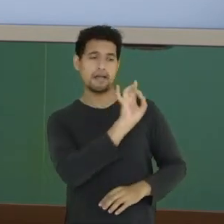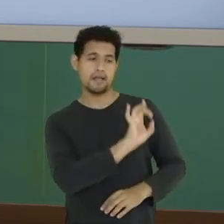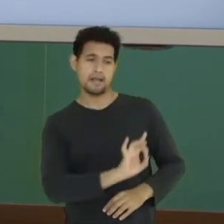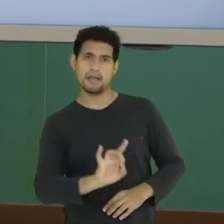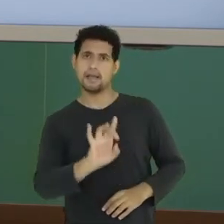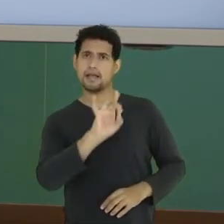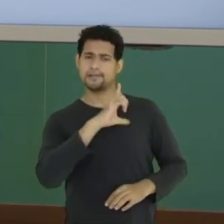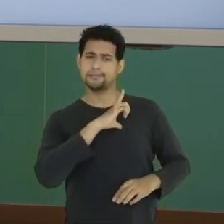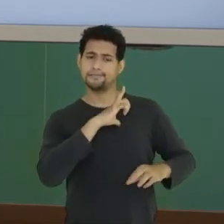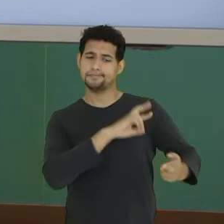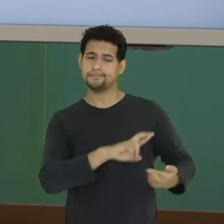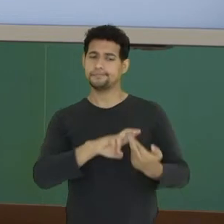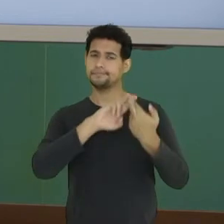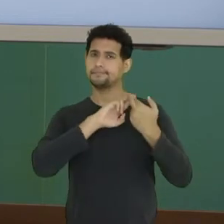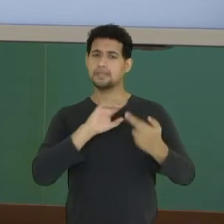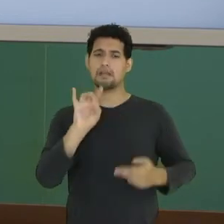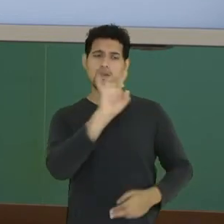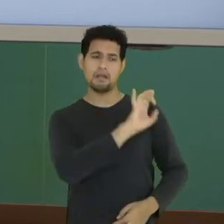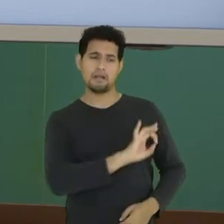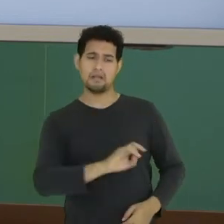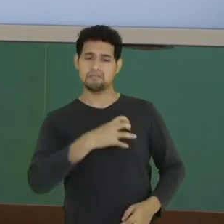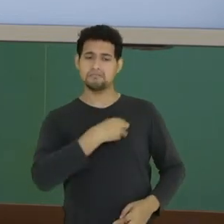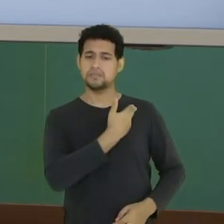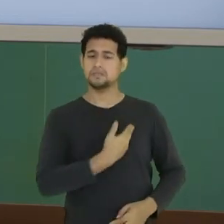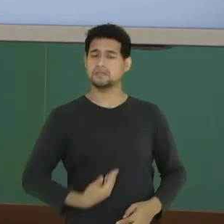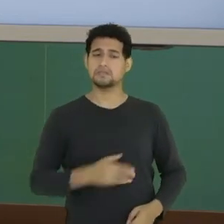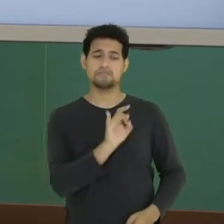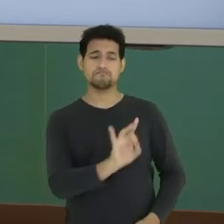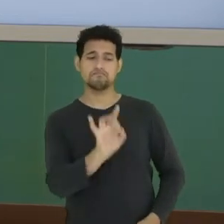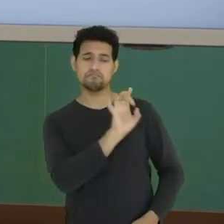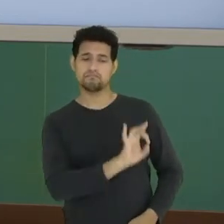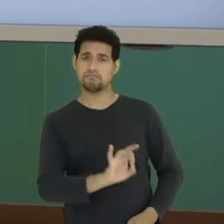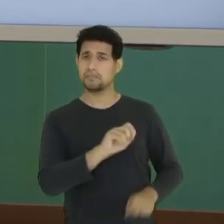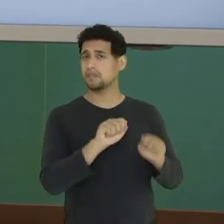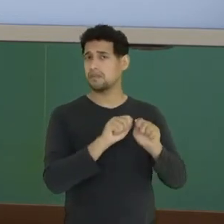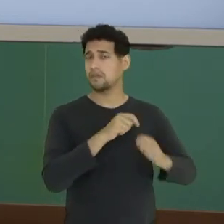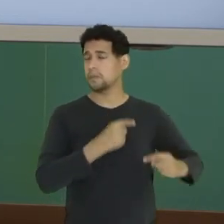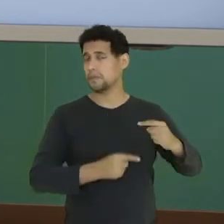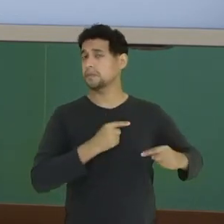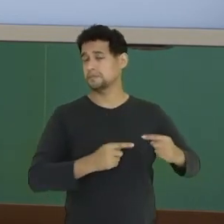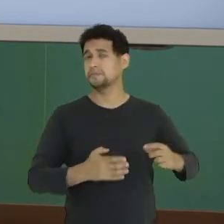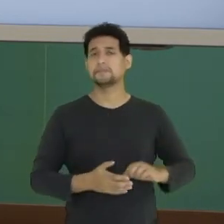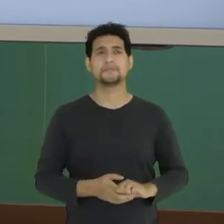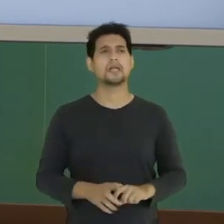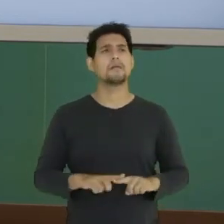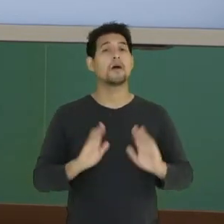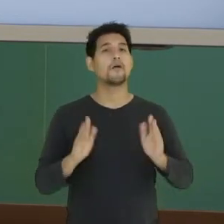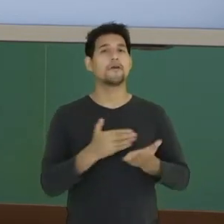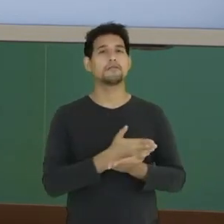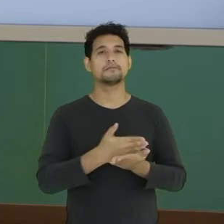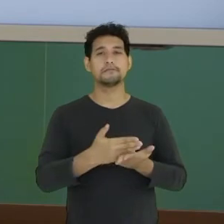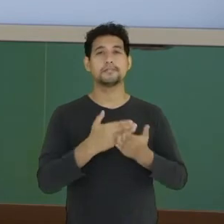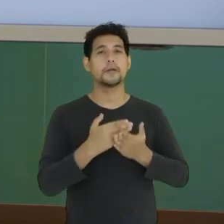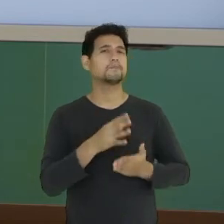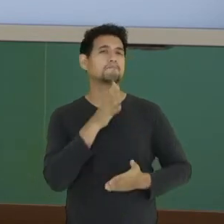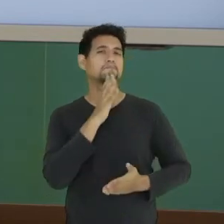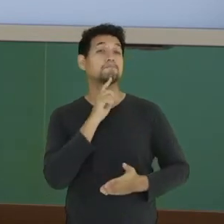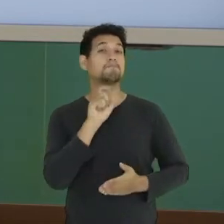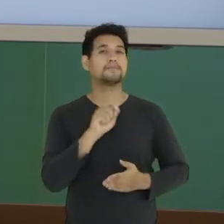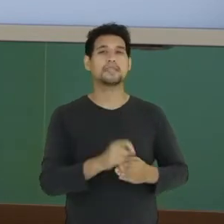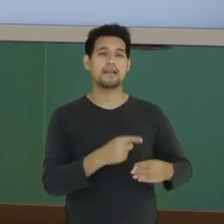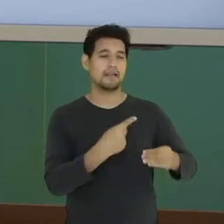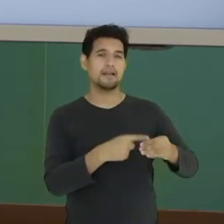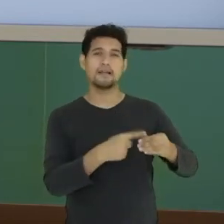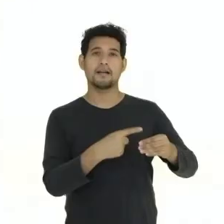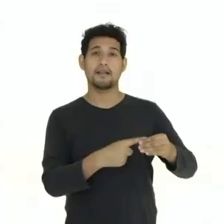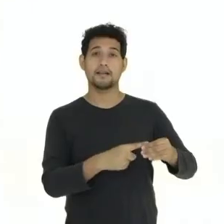a sua forma de governo, com a sua forma de fazer política. Vamos começar conhecendo a cidade